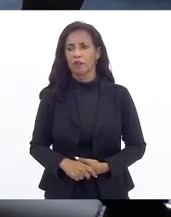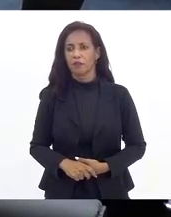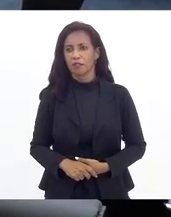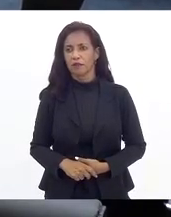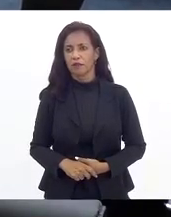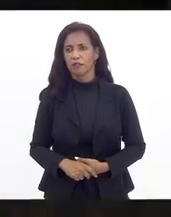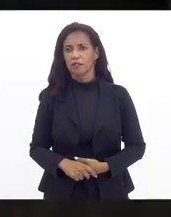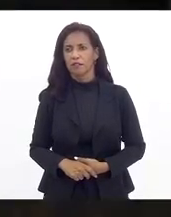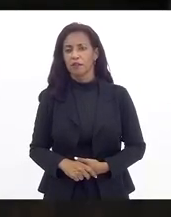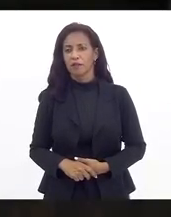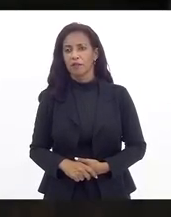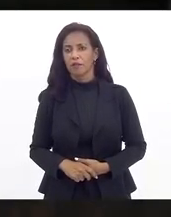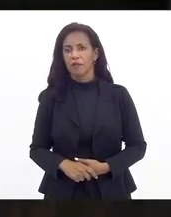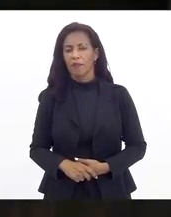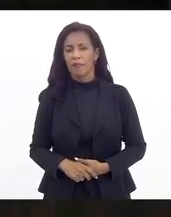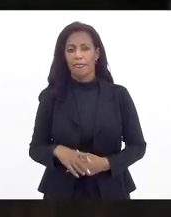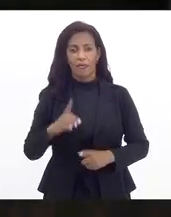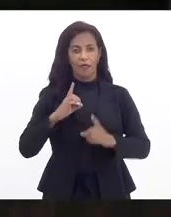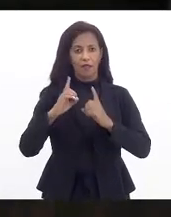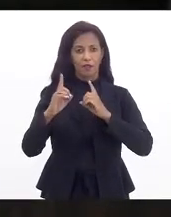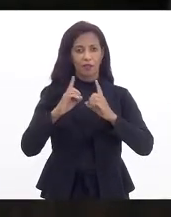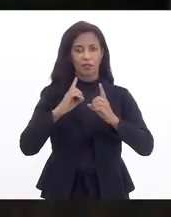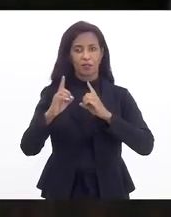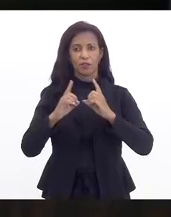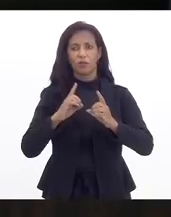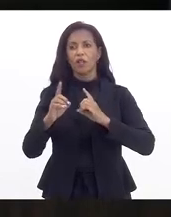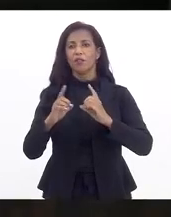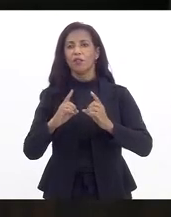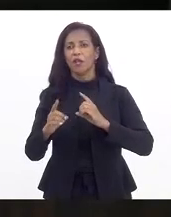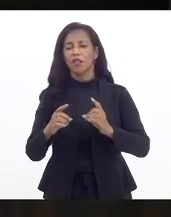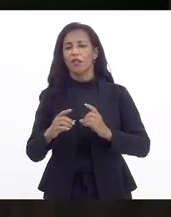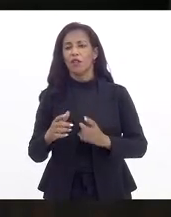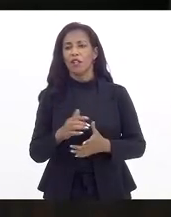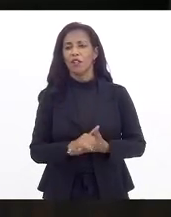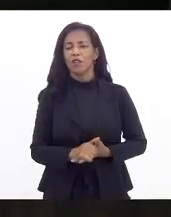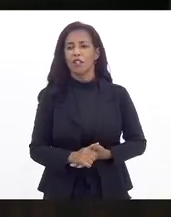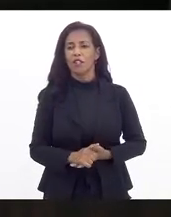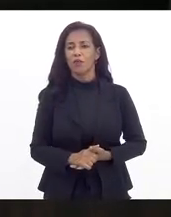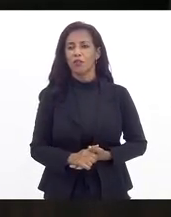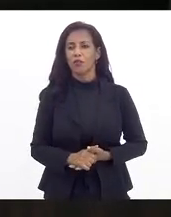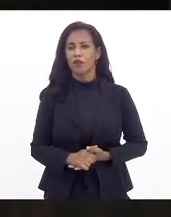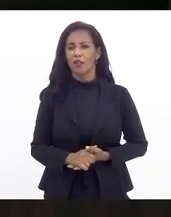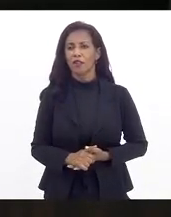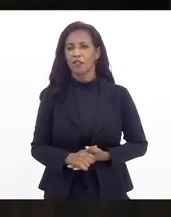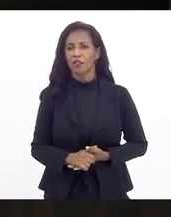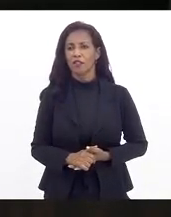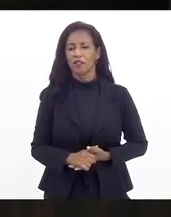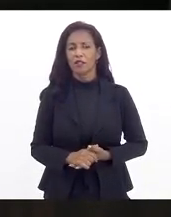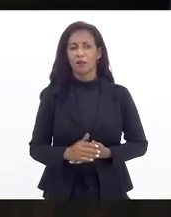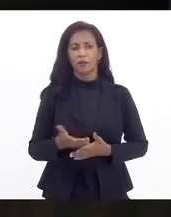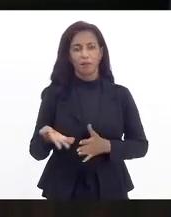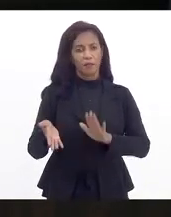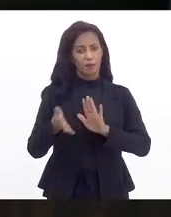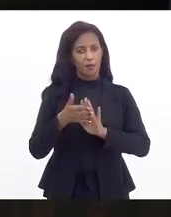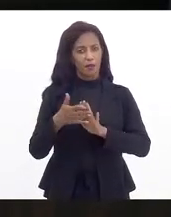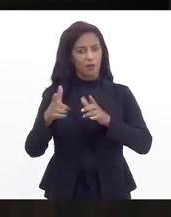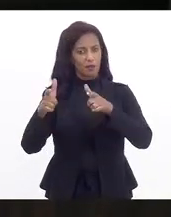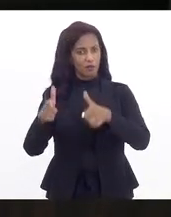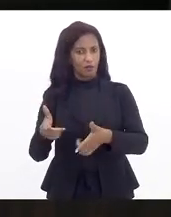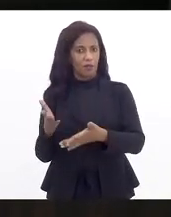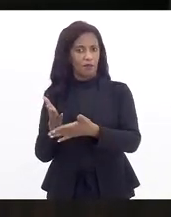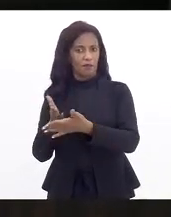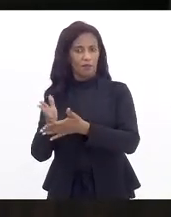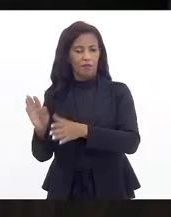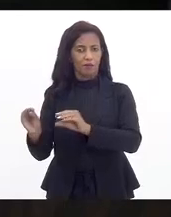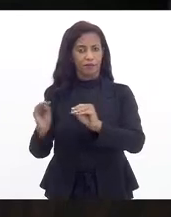Com parecer emitido em discussão. Não havendo que queira discutir, encerra a discussão. Em votação, os senhores que aprovam, permaneçam como estão. Aprovado. Vai